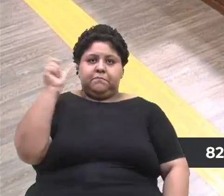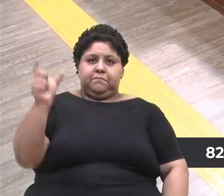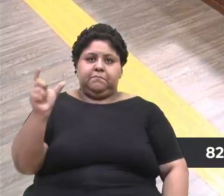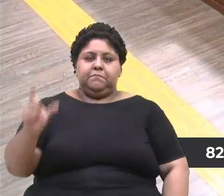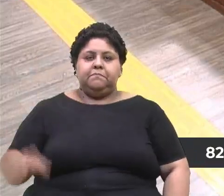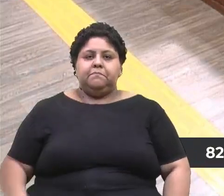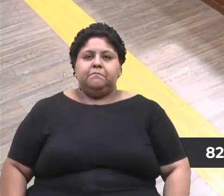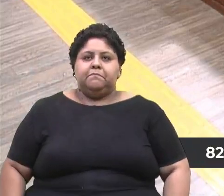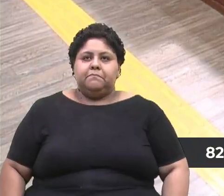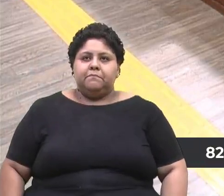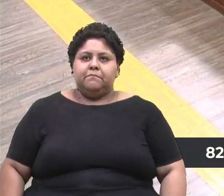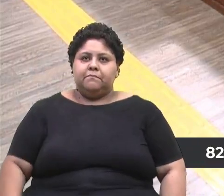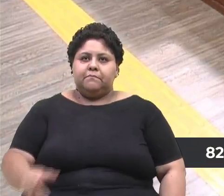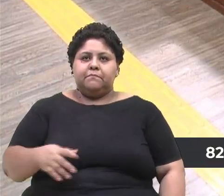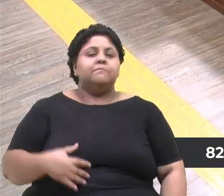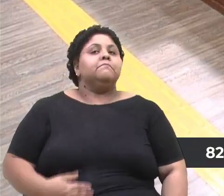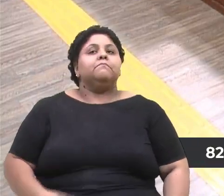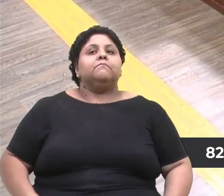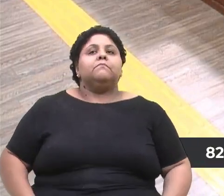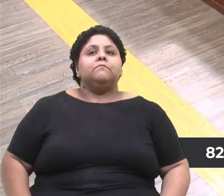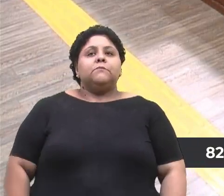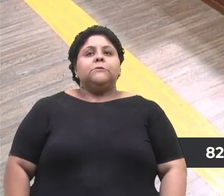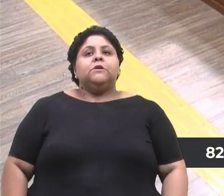Senhor Essa presidente, palavra, senhor presidente.